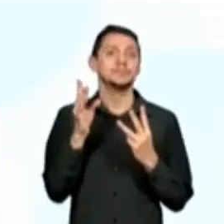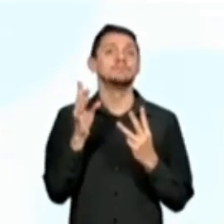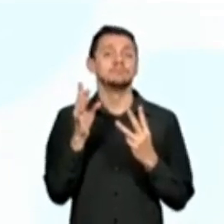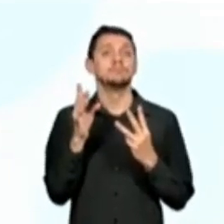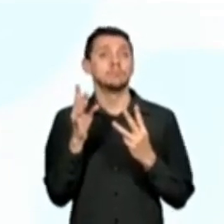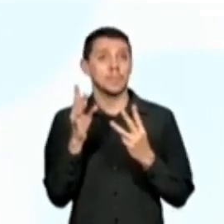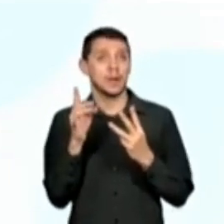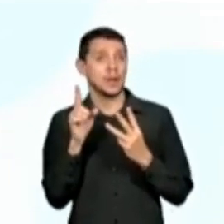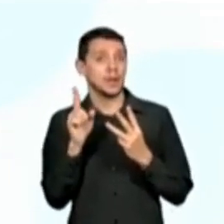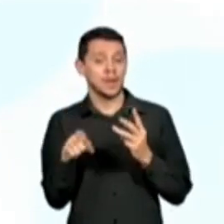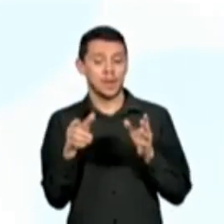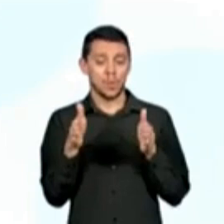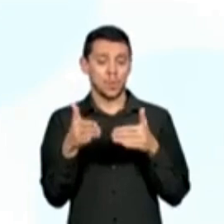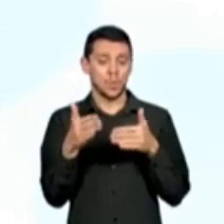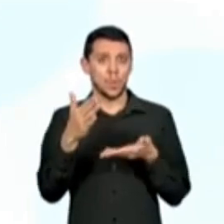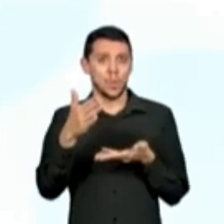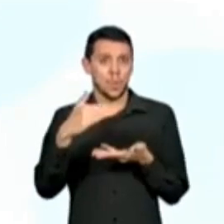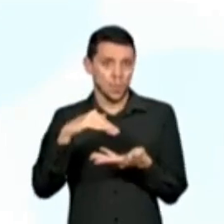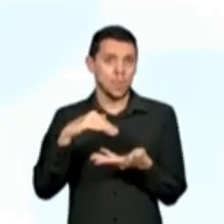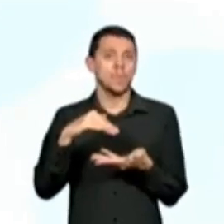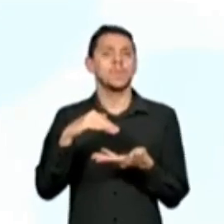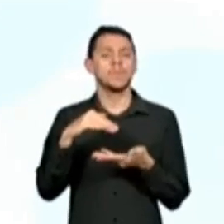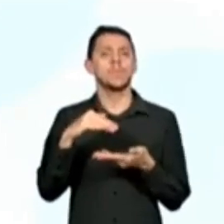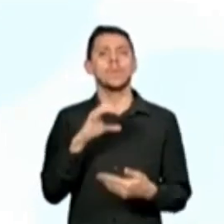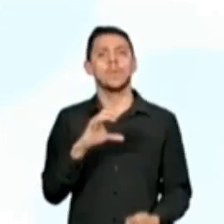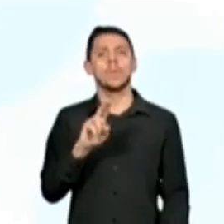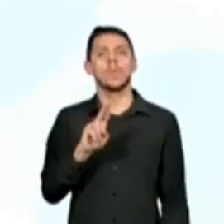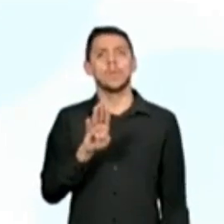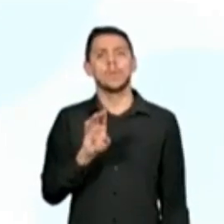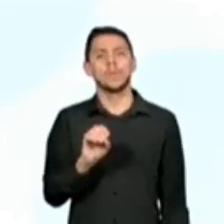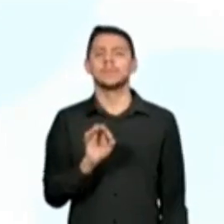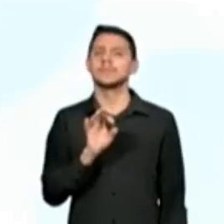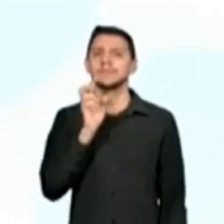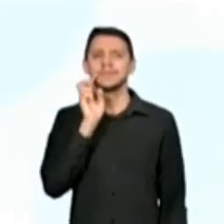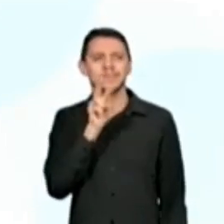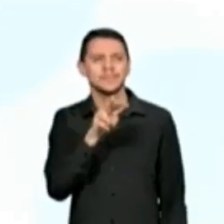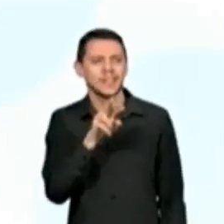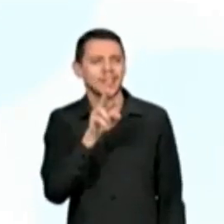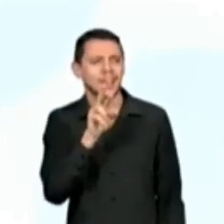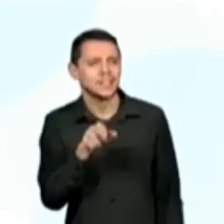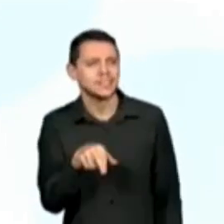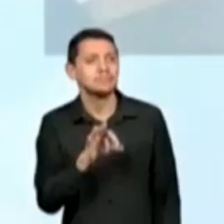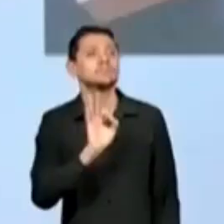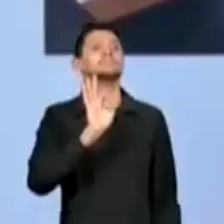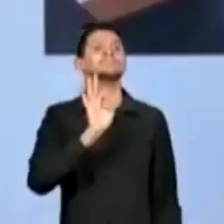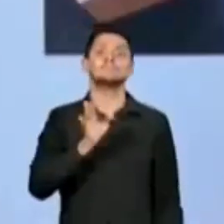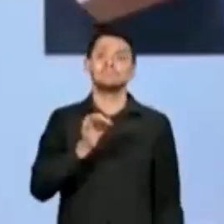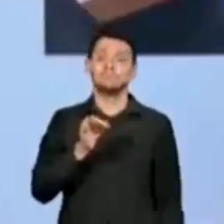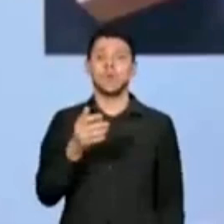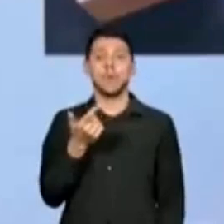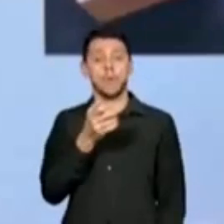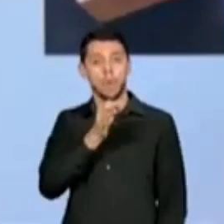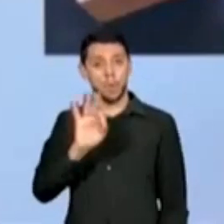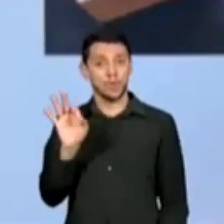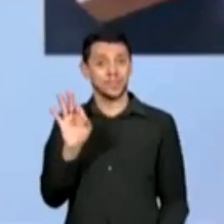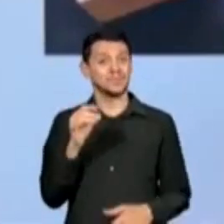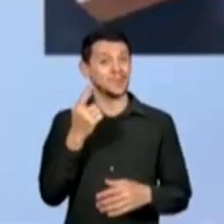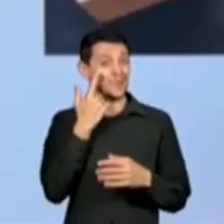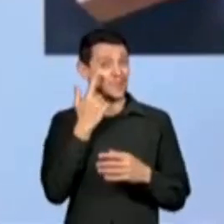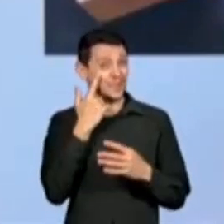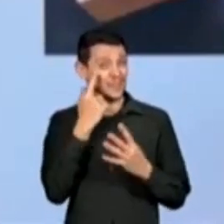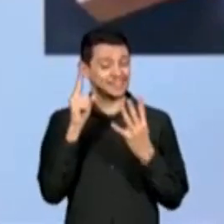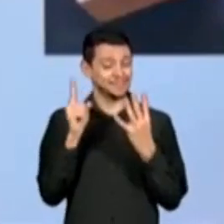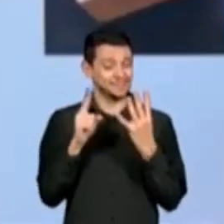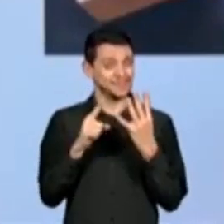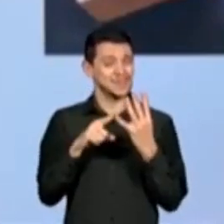cubo. Cubo. Vamos dar uma olhada, hein? Você tem razão. Ótimo. Esse outro pode ser uma pegadinha, porque ele está um